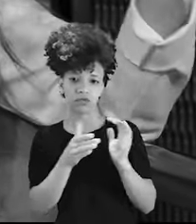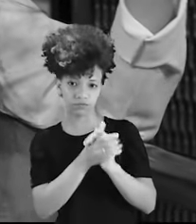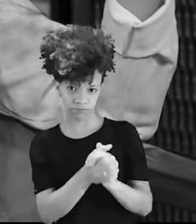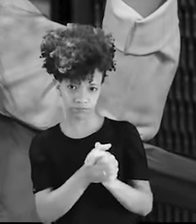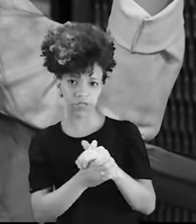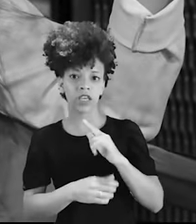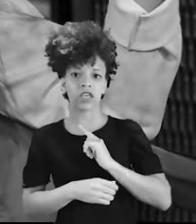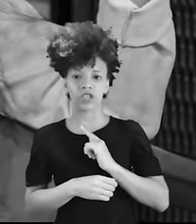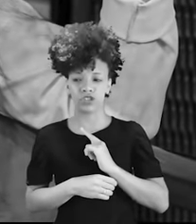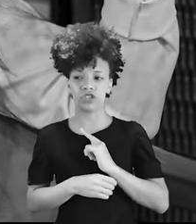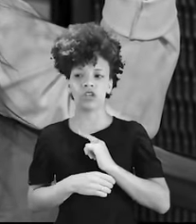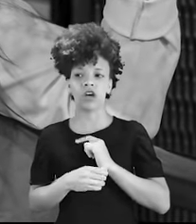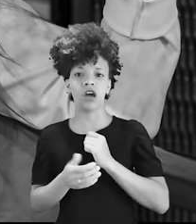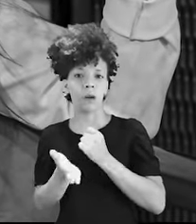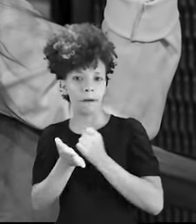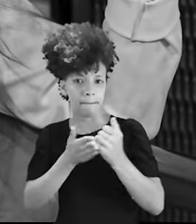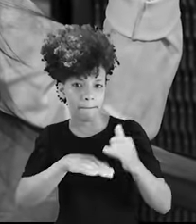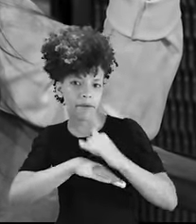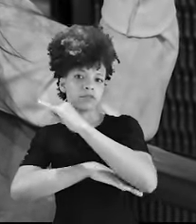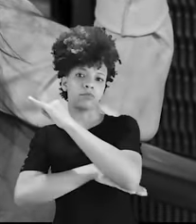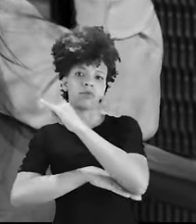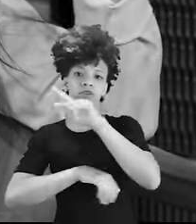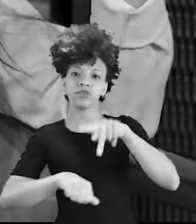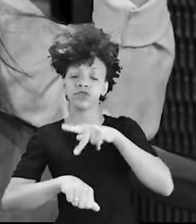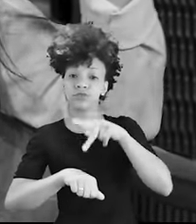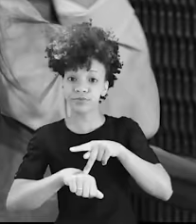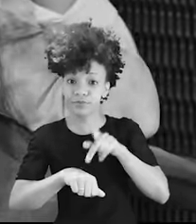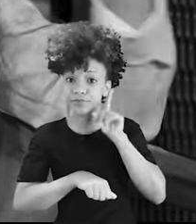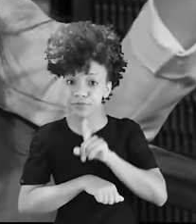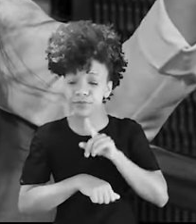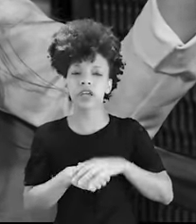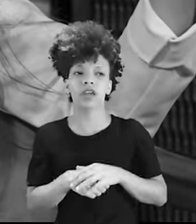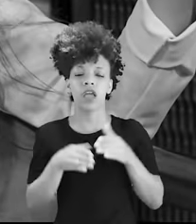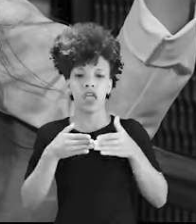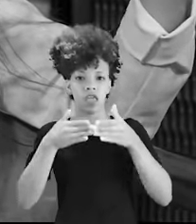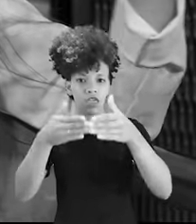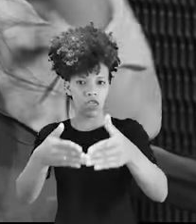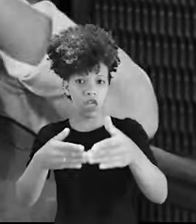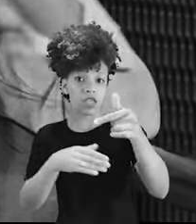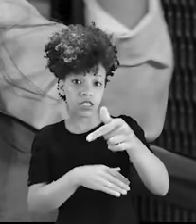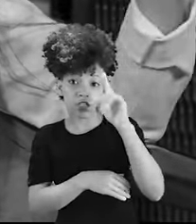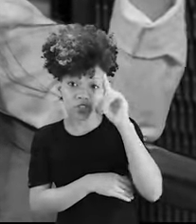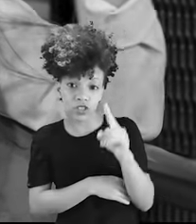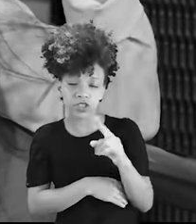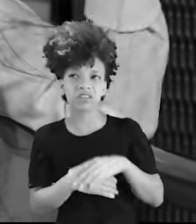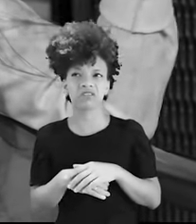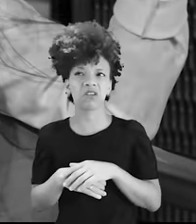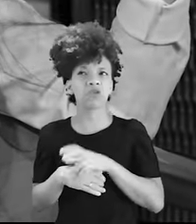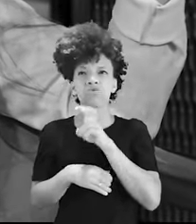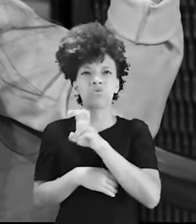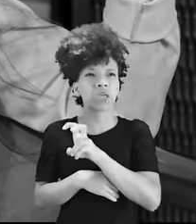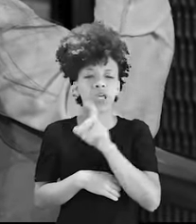tinham nacionalidade Americana e o Cruzeiro era de sete dias do